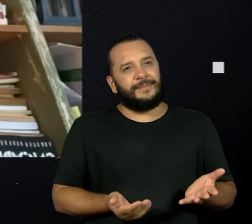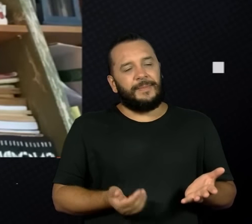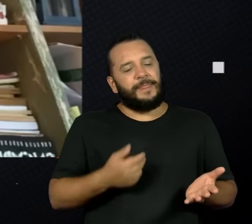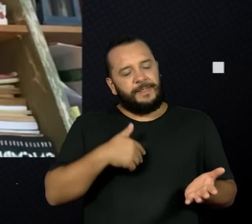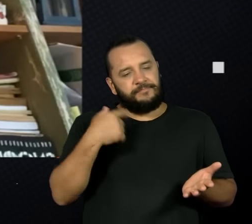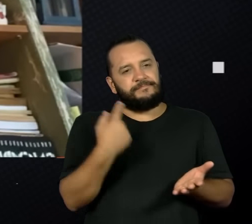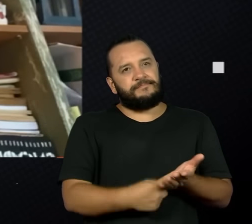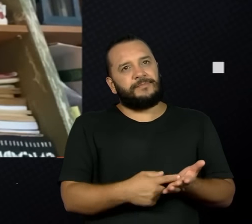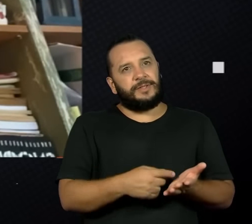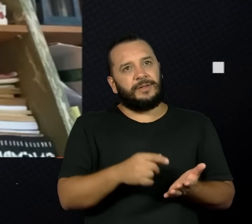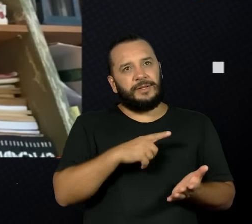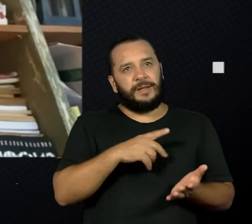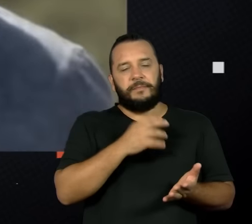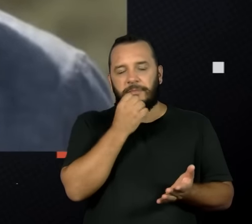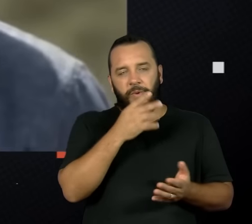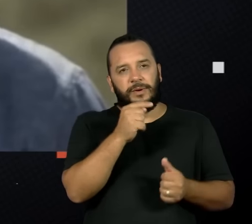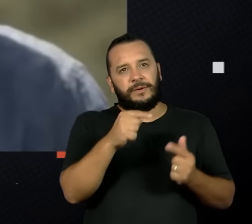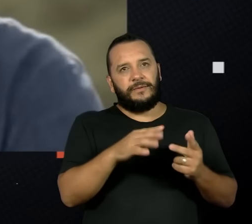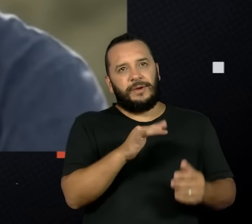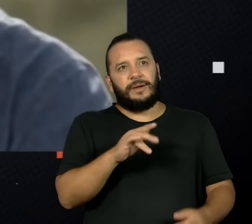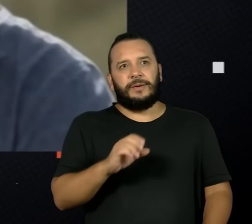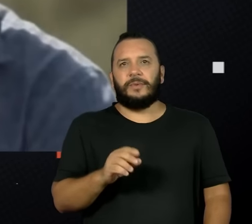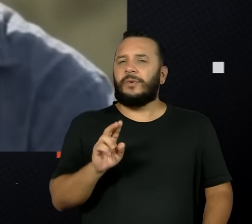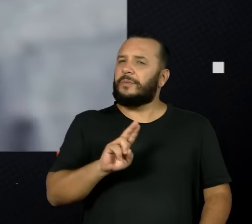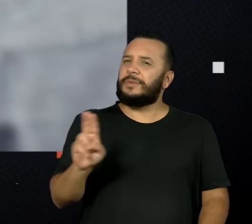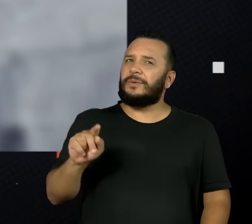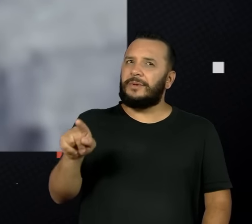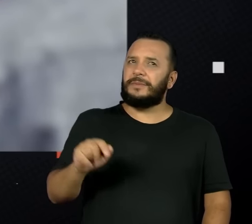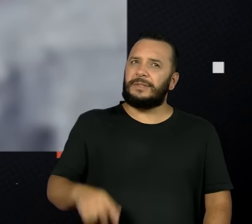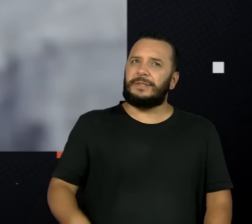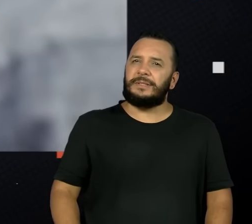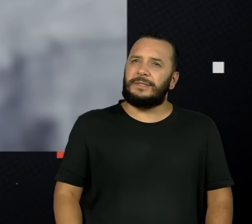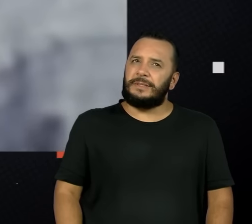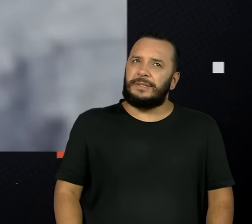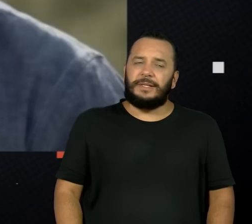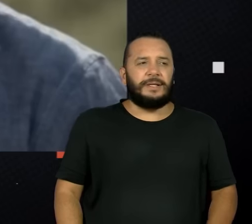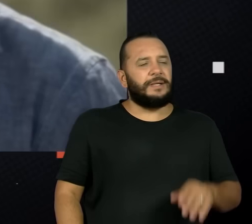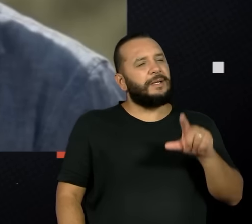coisas boas a falar do Fábio você escapou de uma boa né como é que é mesmo teu nome